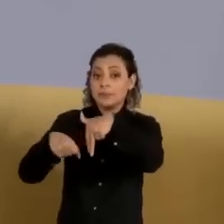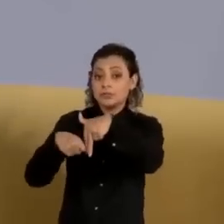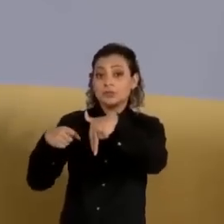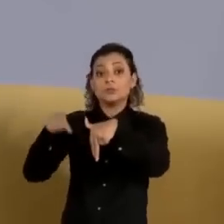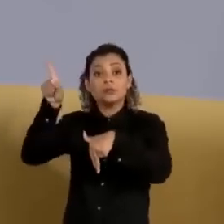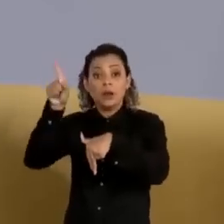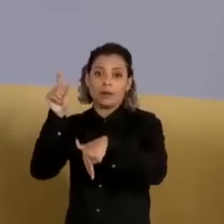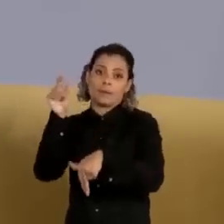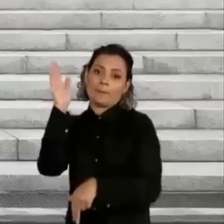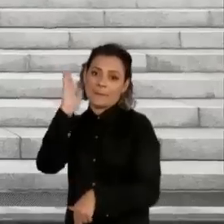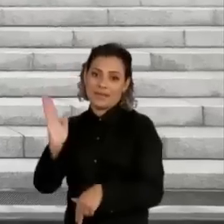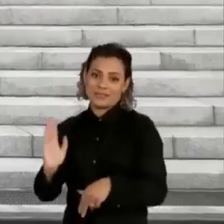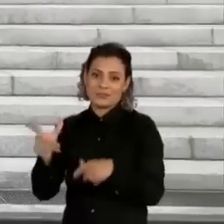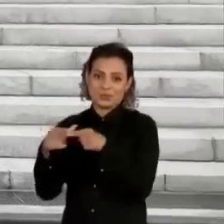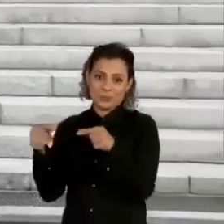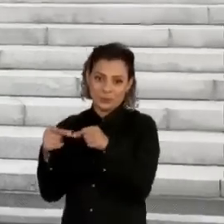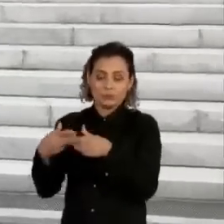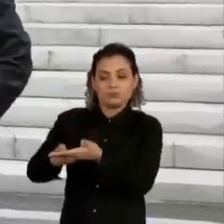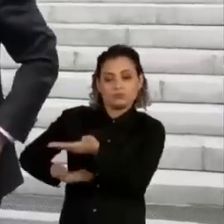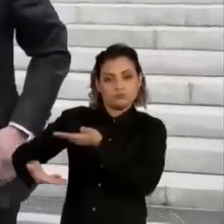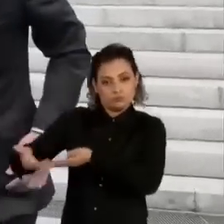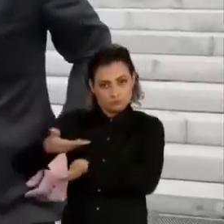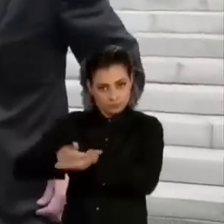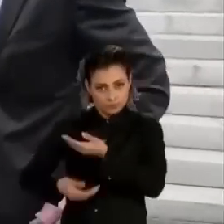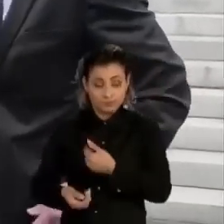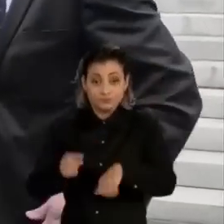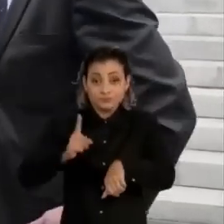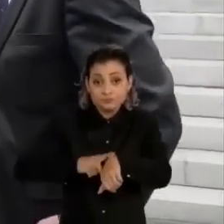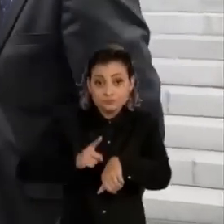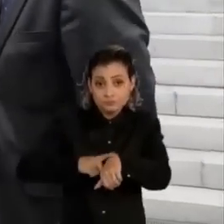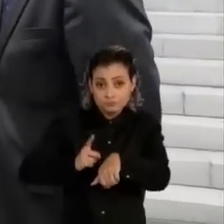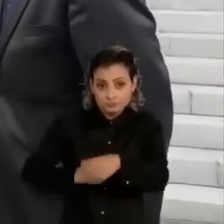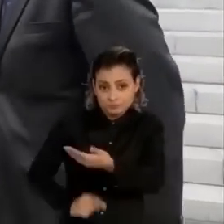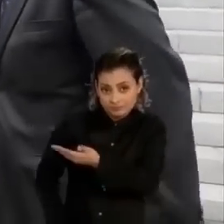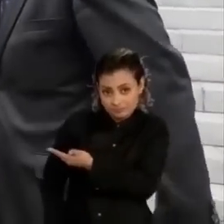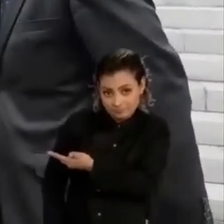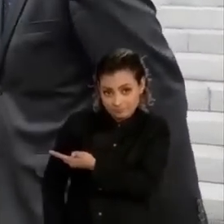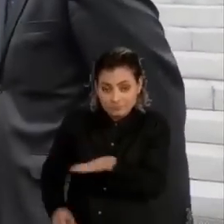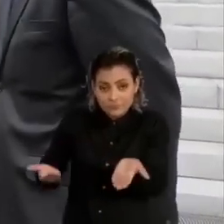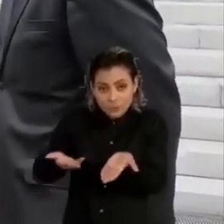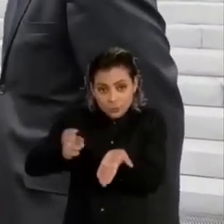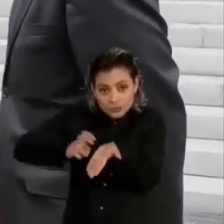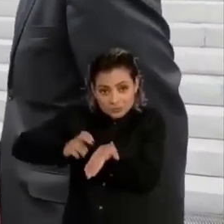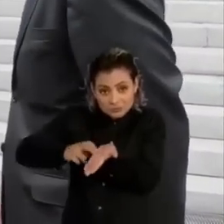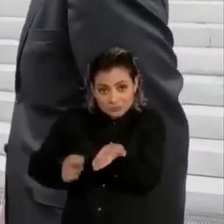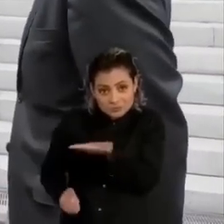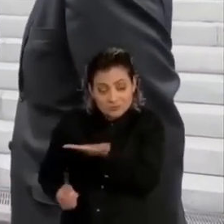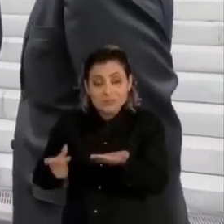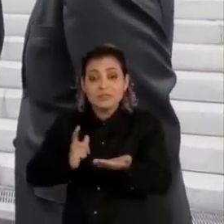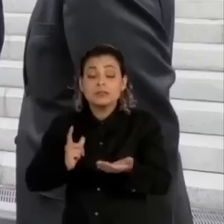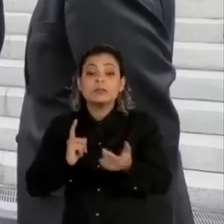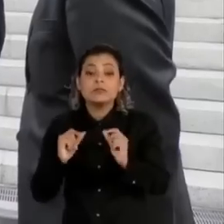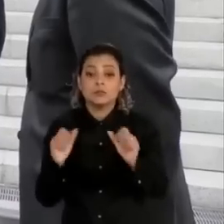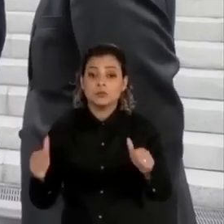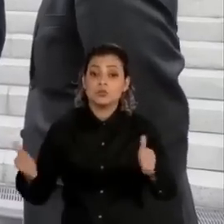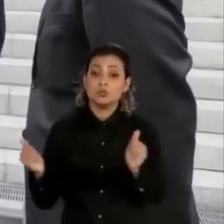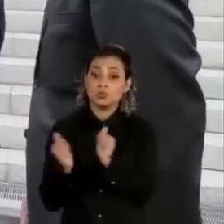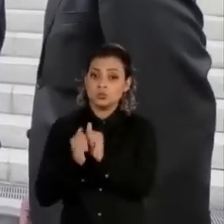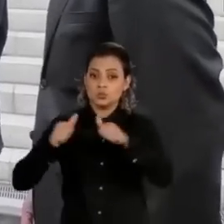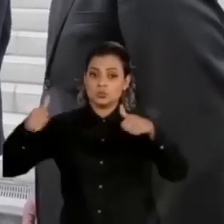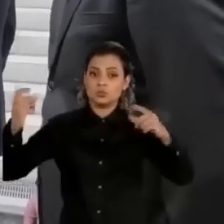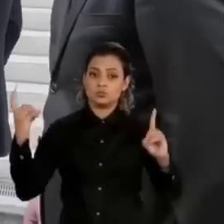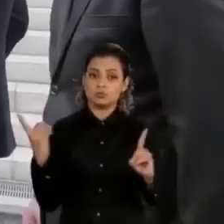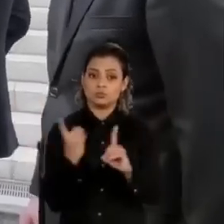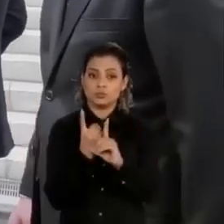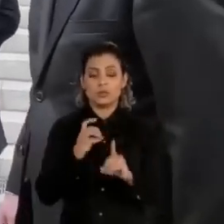no Japão. Hoje cedo, no horário local, o governador se encontrou com o embaixador do Brasil no Japão,